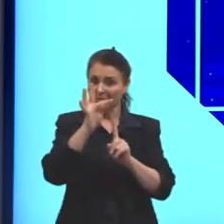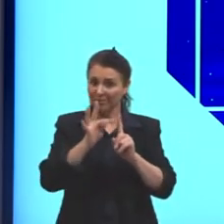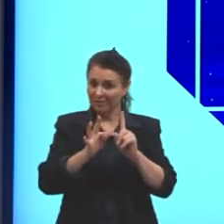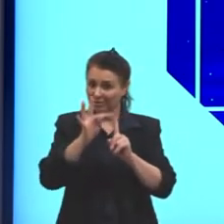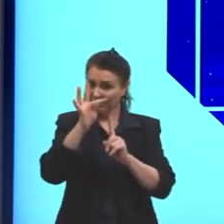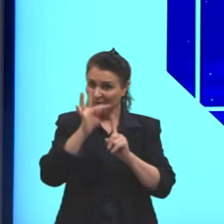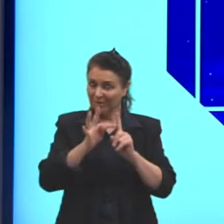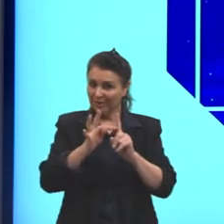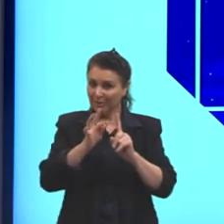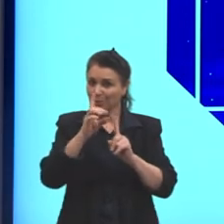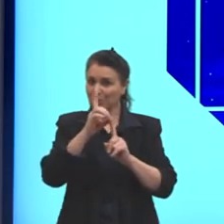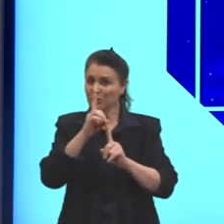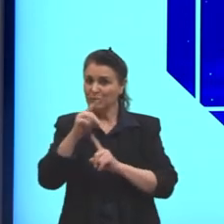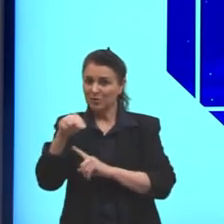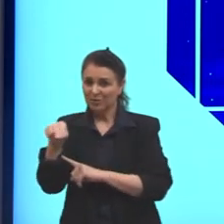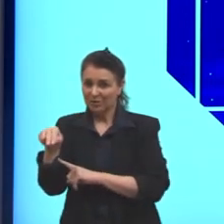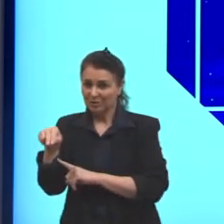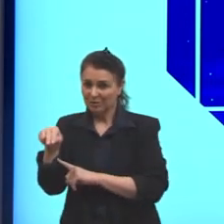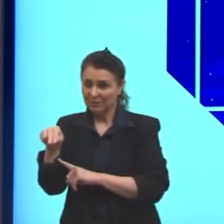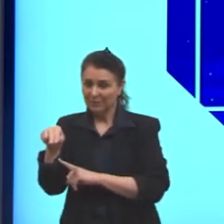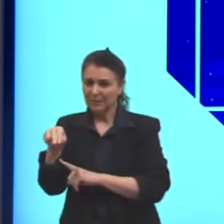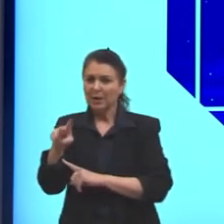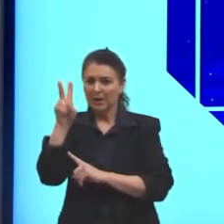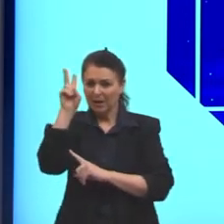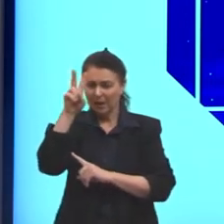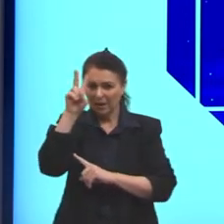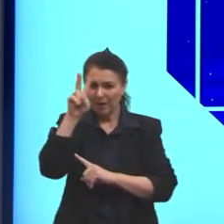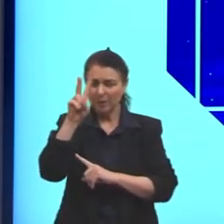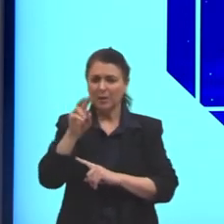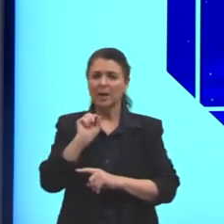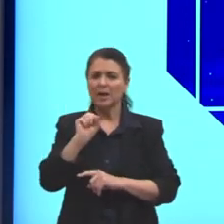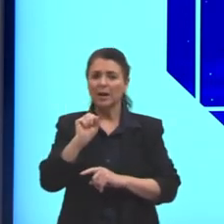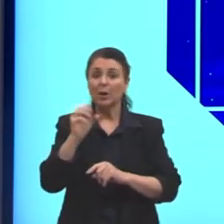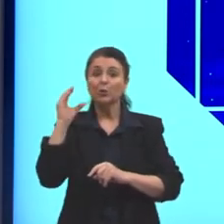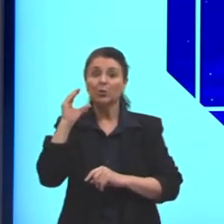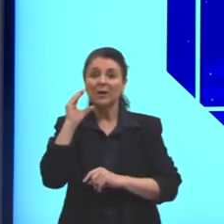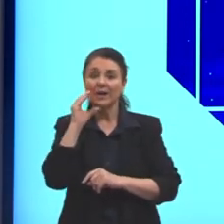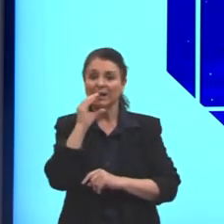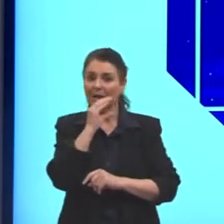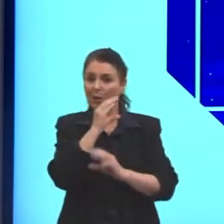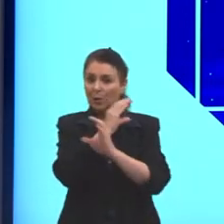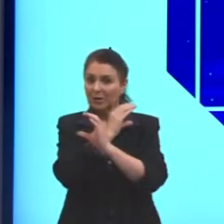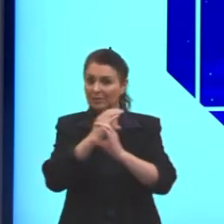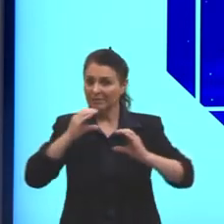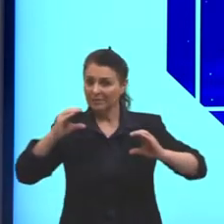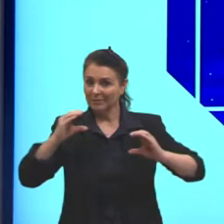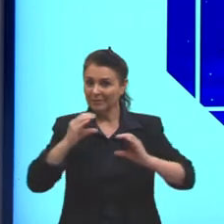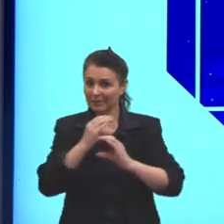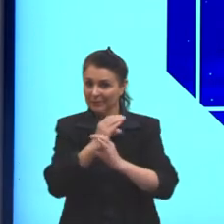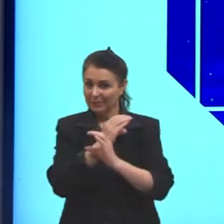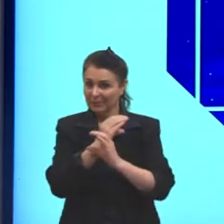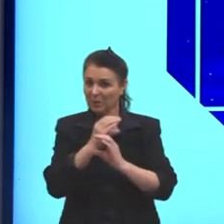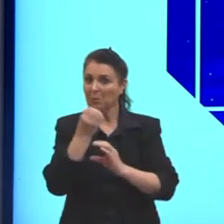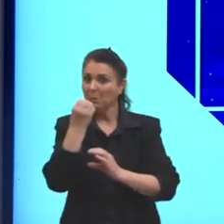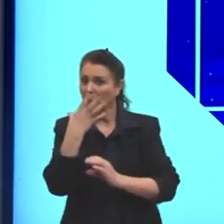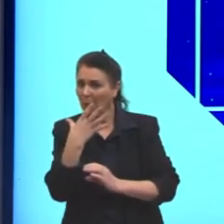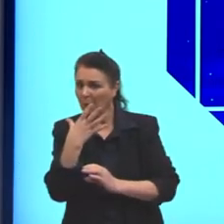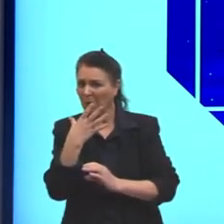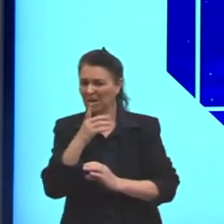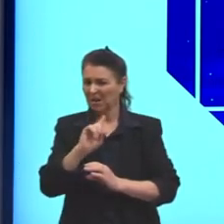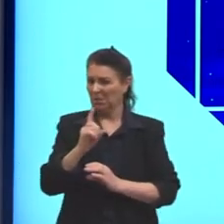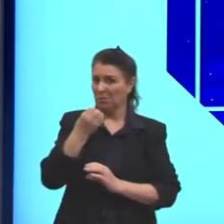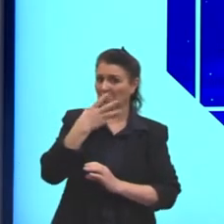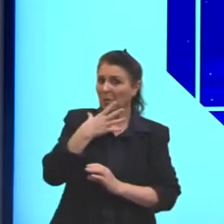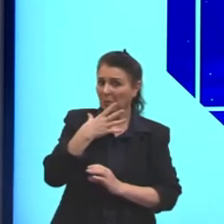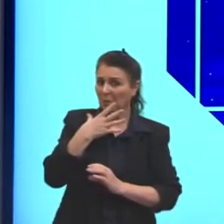em bons condutores de calor e maus condutores né a gente já olhou um pouquinho para os